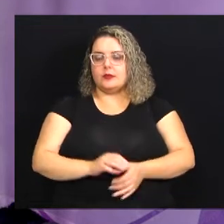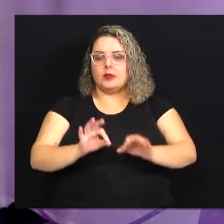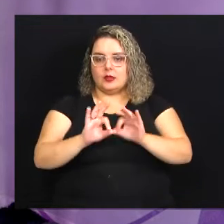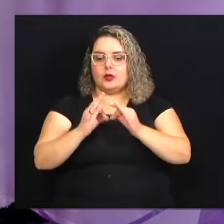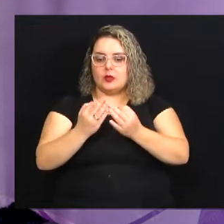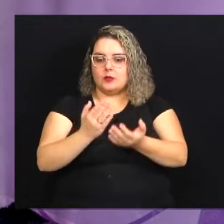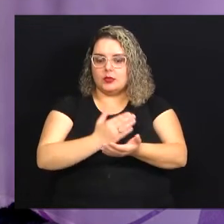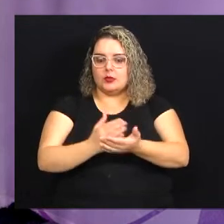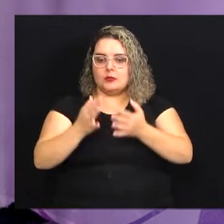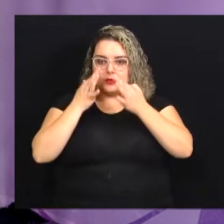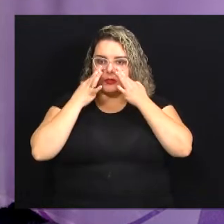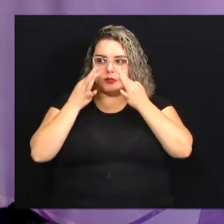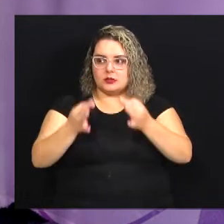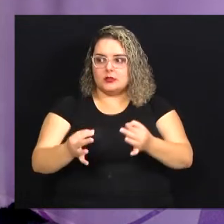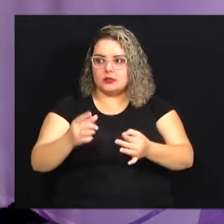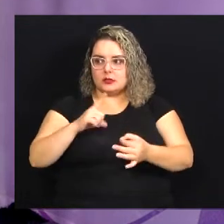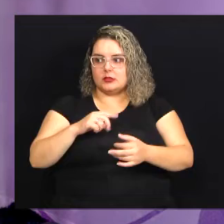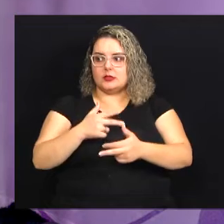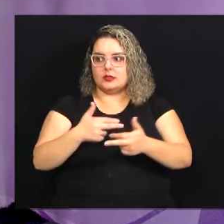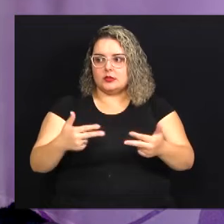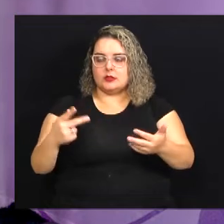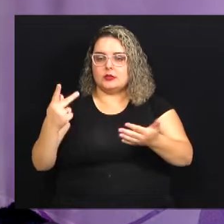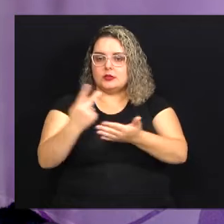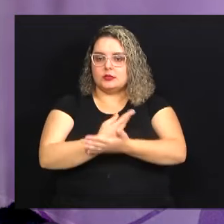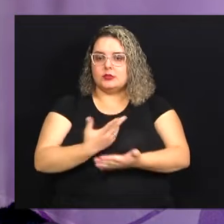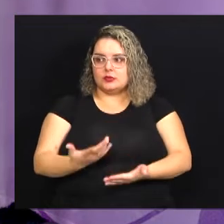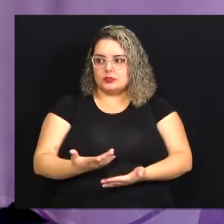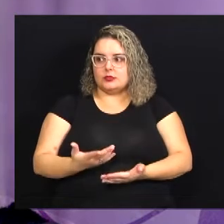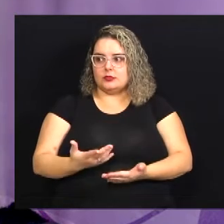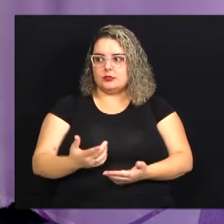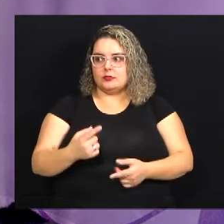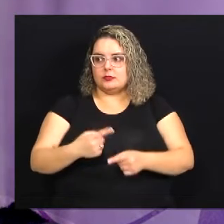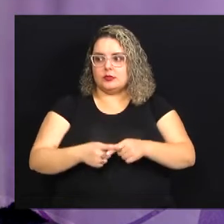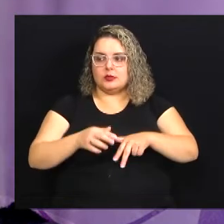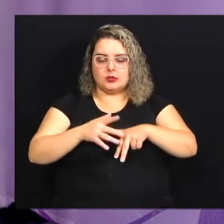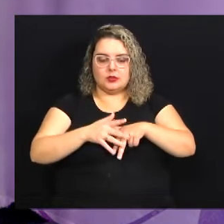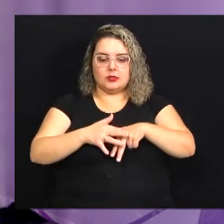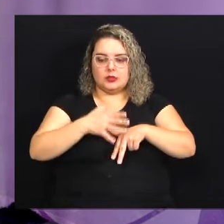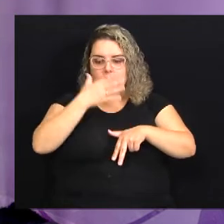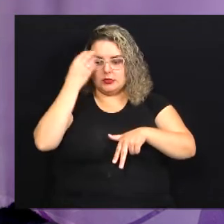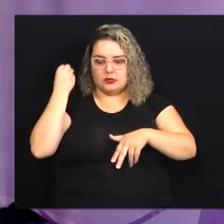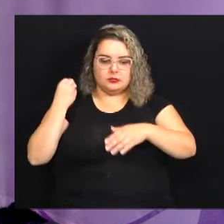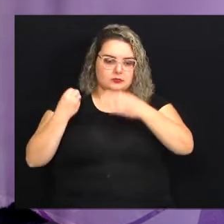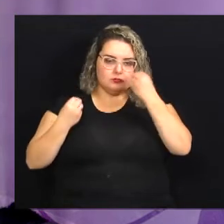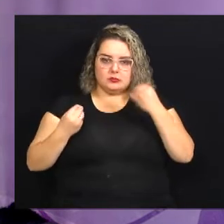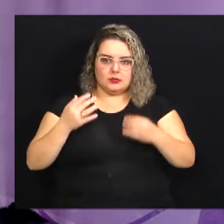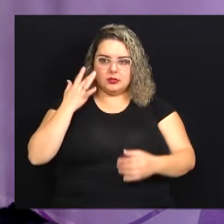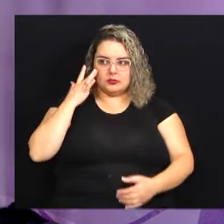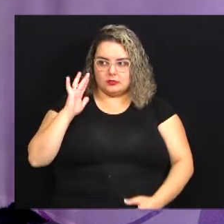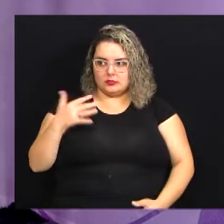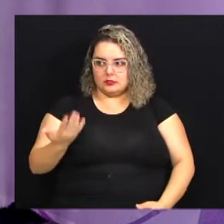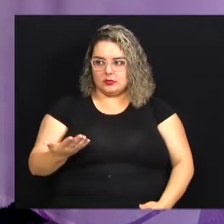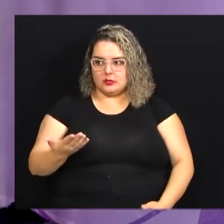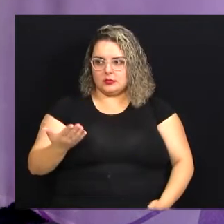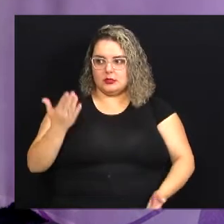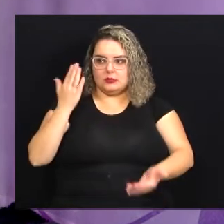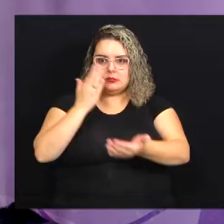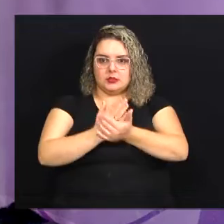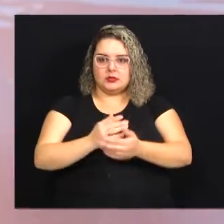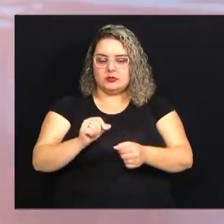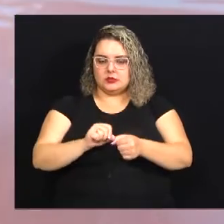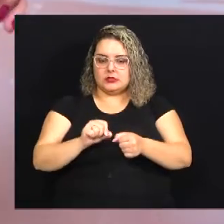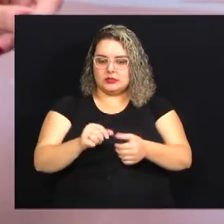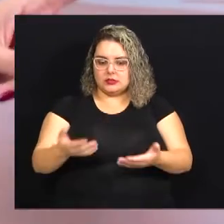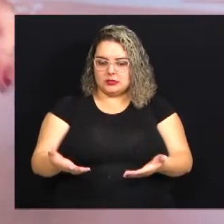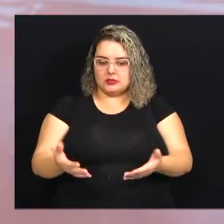família que começa a prestar atenção que tem alguma coisa de errado, porque o paciente não percebe que ele está esquecendo, que está deixando de fazer as